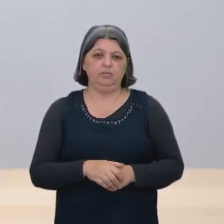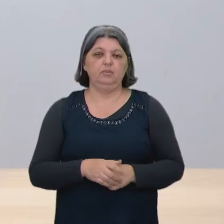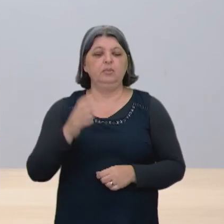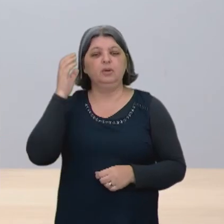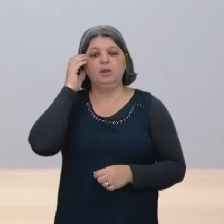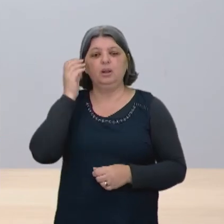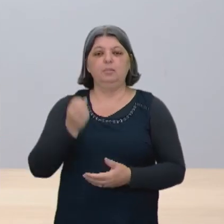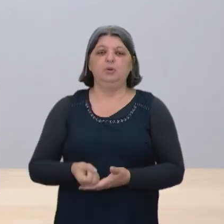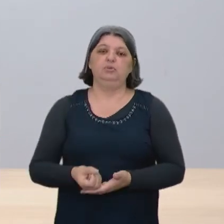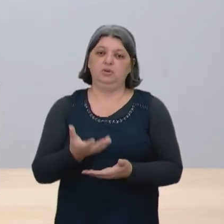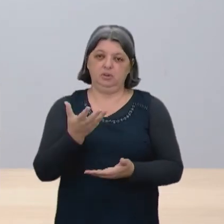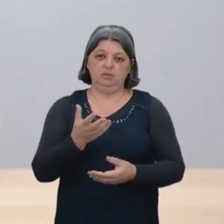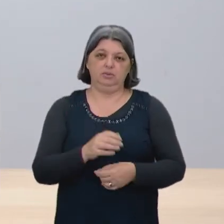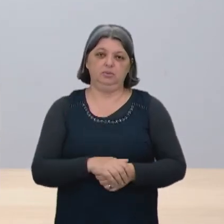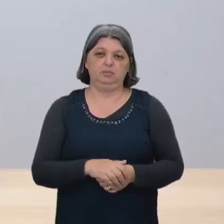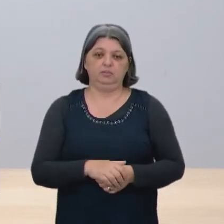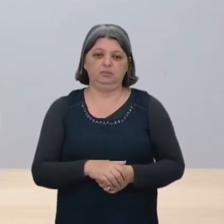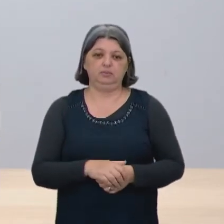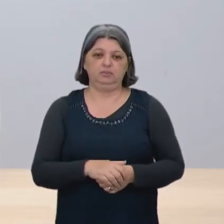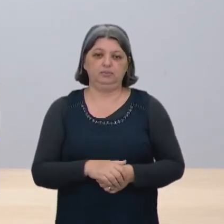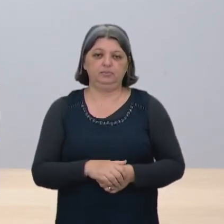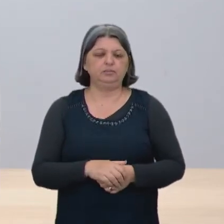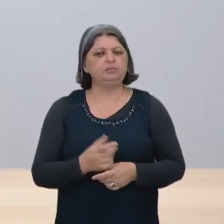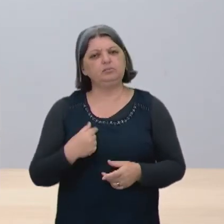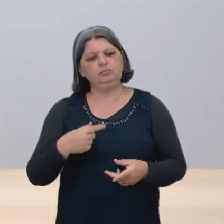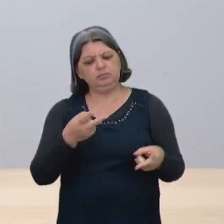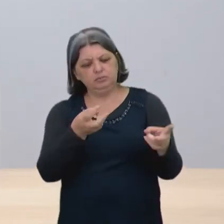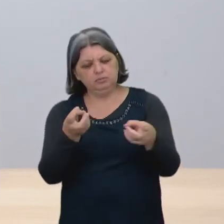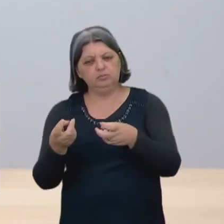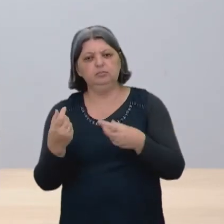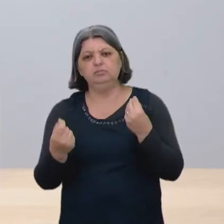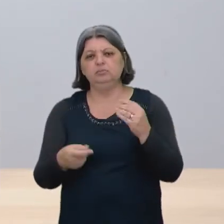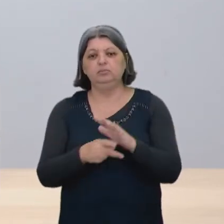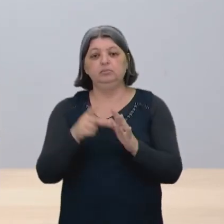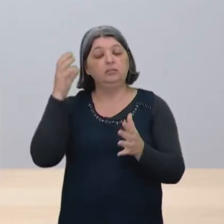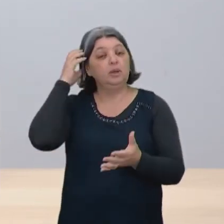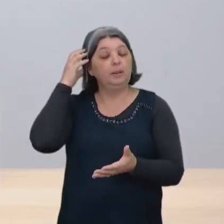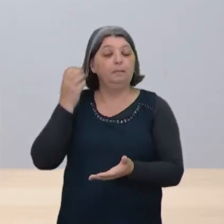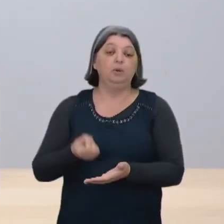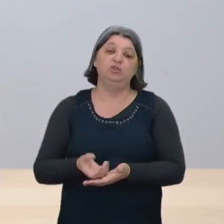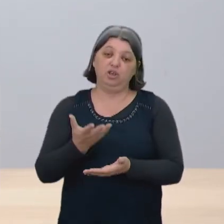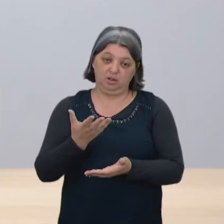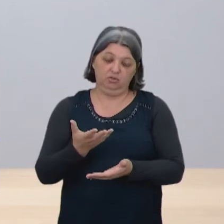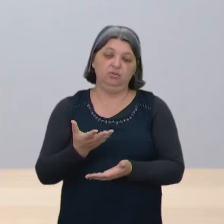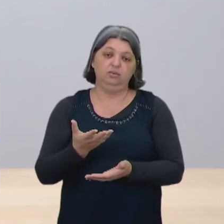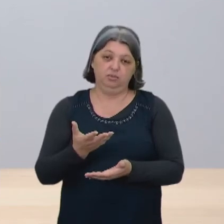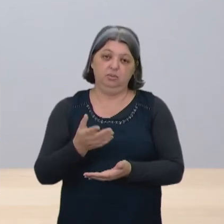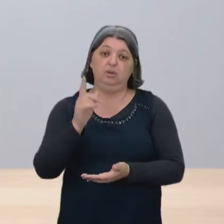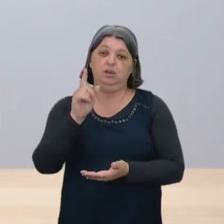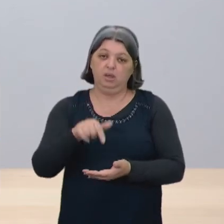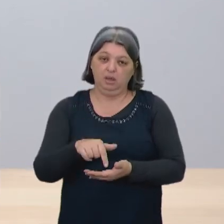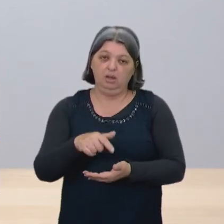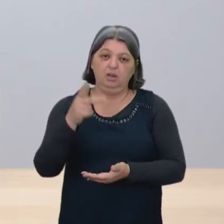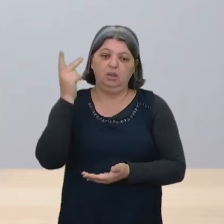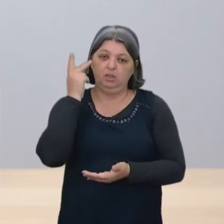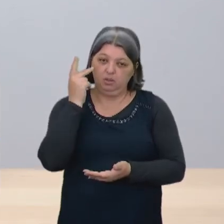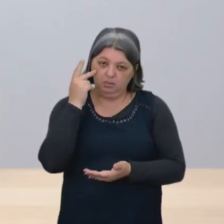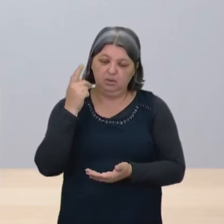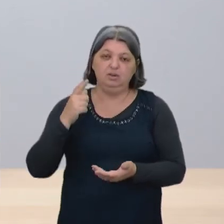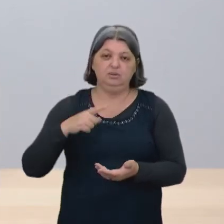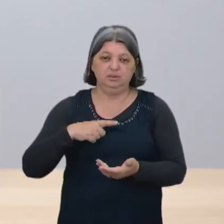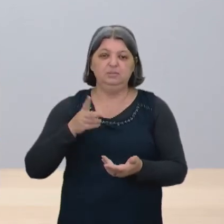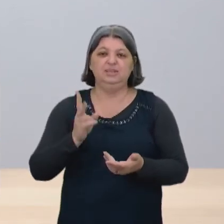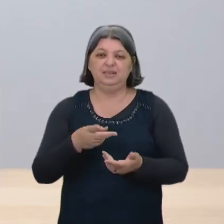Mas perceba que aí tem as características que a gente tem que observar. Primeiro, podcast, né? A gente já sabe, podcast é muito comum ter as vinhetas de